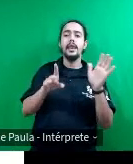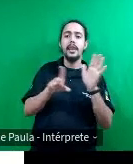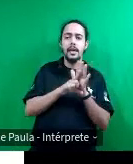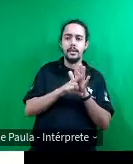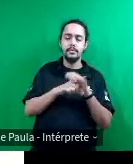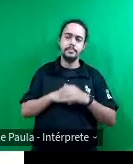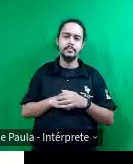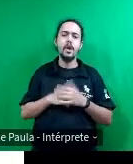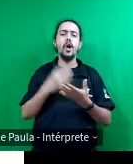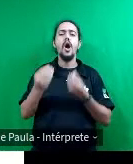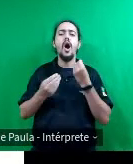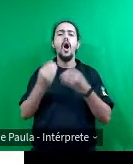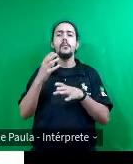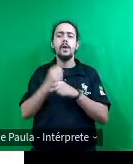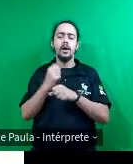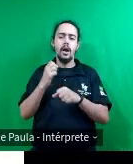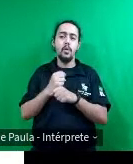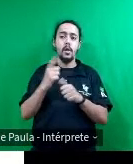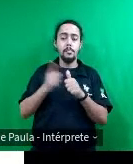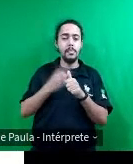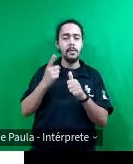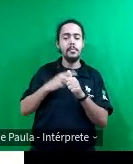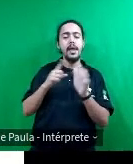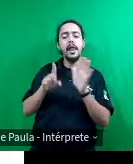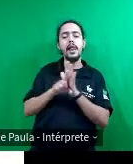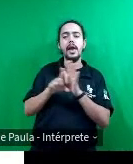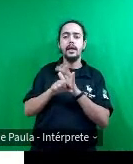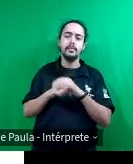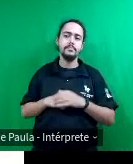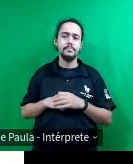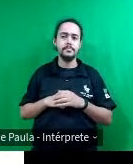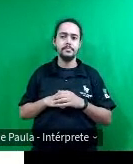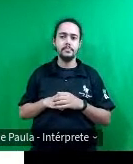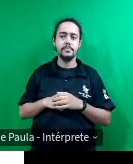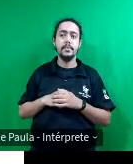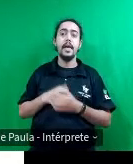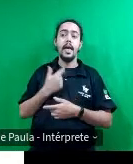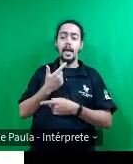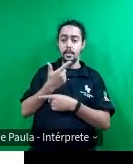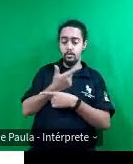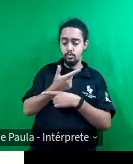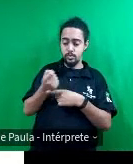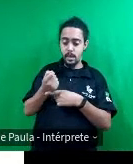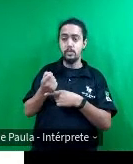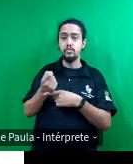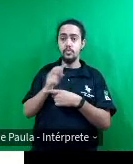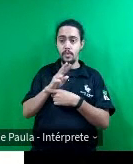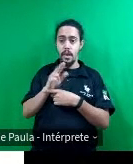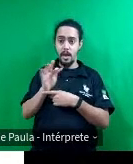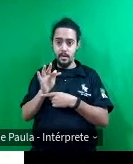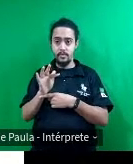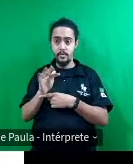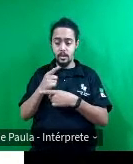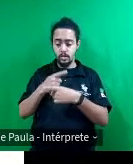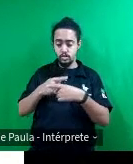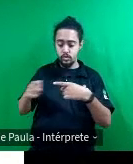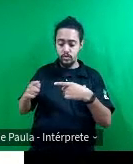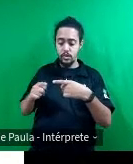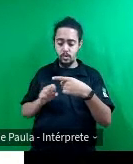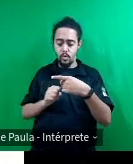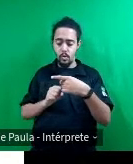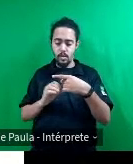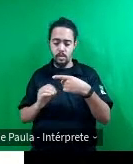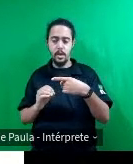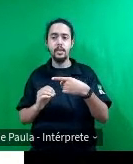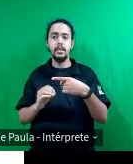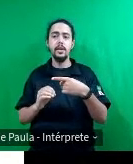como é que eu vou descobrir qual a corrente desse circuito? Ora, a tensão da fonte dividida pela galera lá, o equivalente, que é a